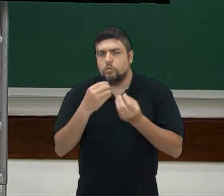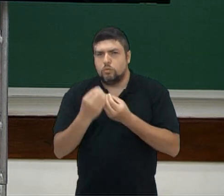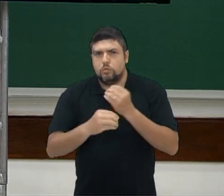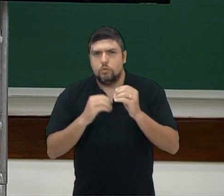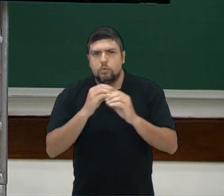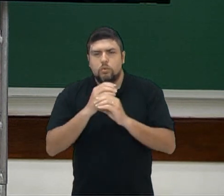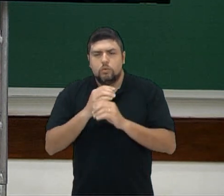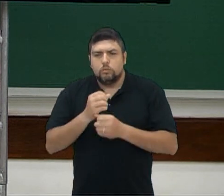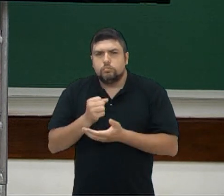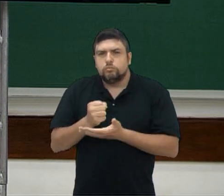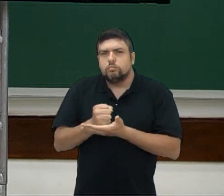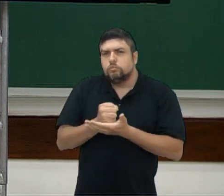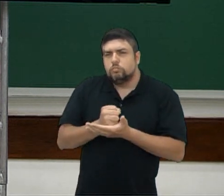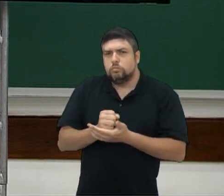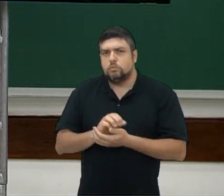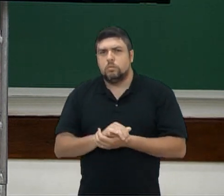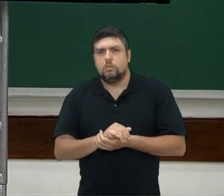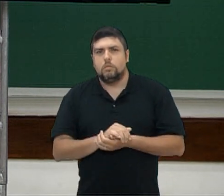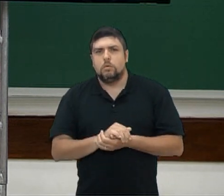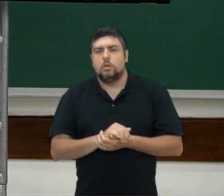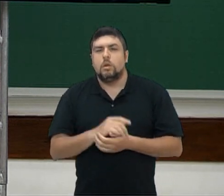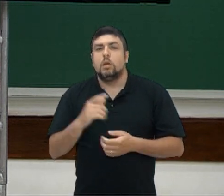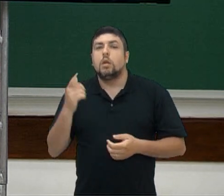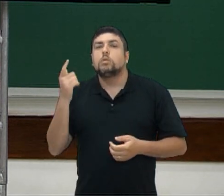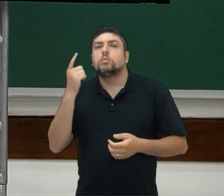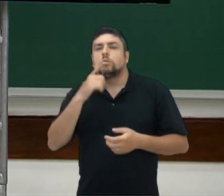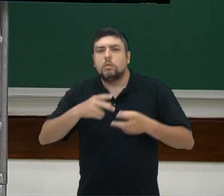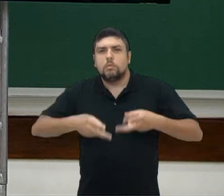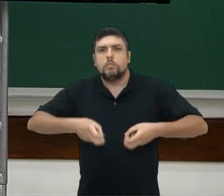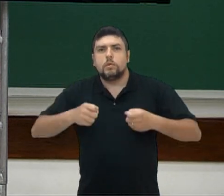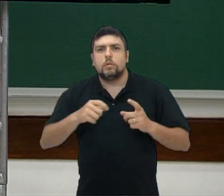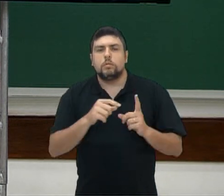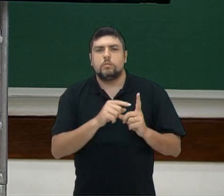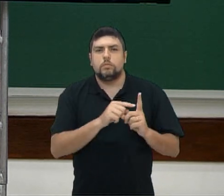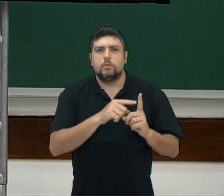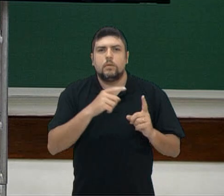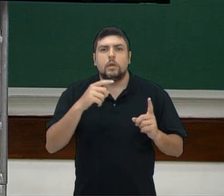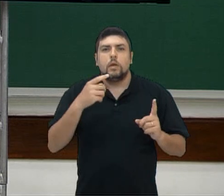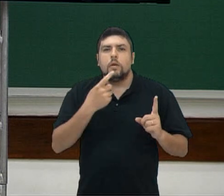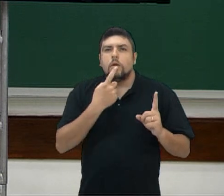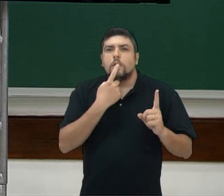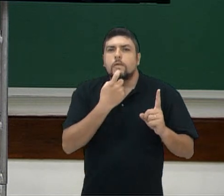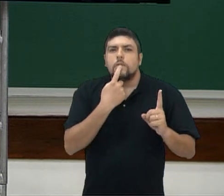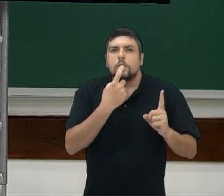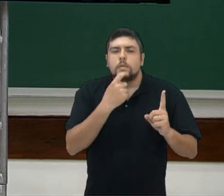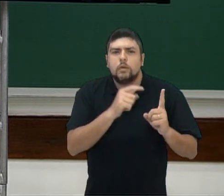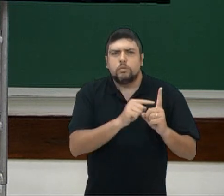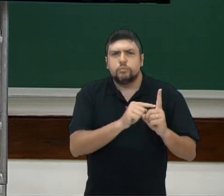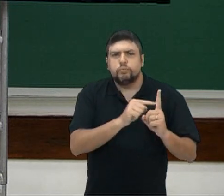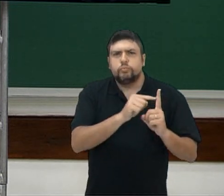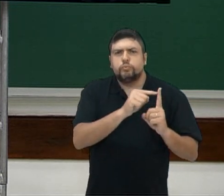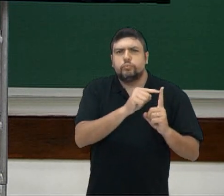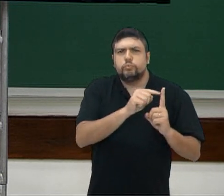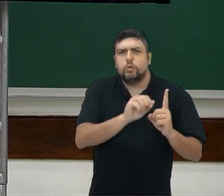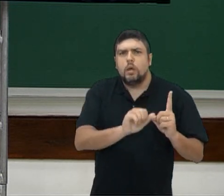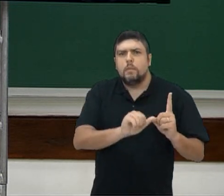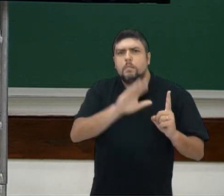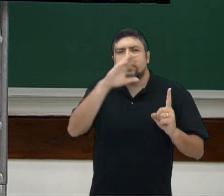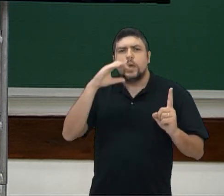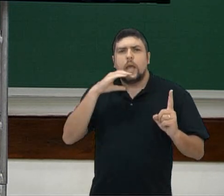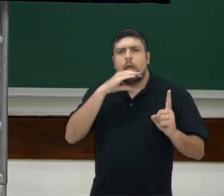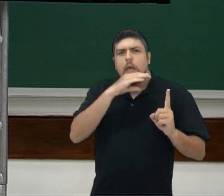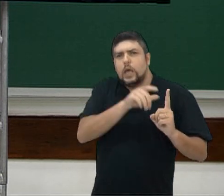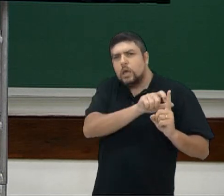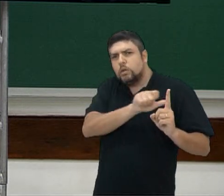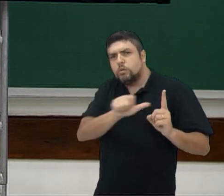Nessa ideia, o que acabou ocorrendo? Ele conseguiu perceber que a luz vermelha é ligeiramente mais quente do que a luz azul. Entretanto, esse controle